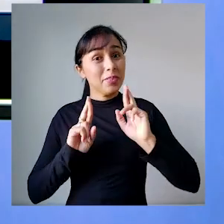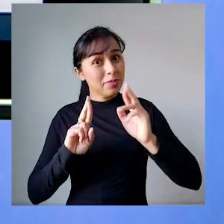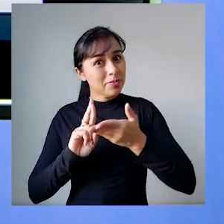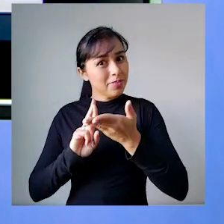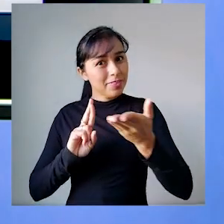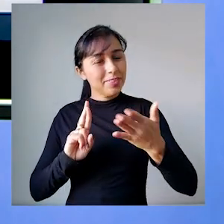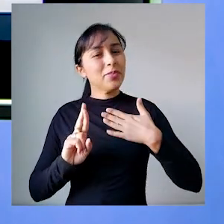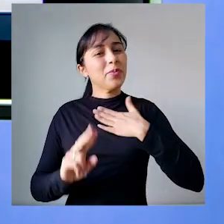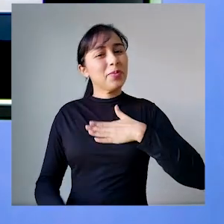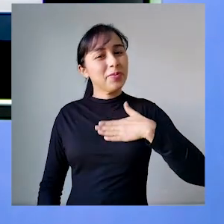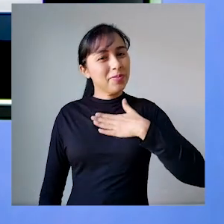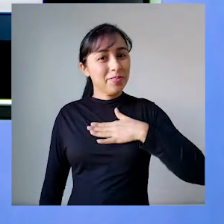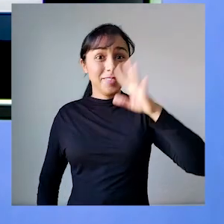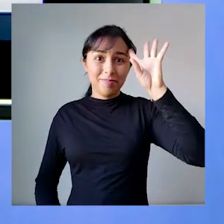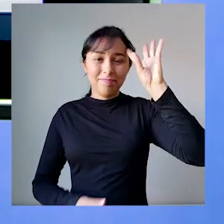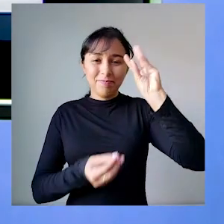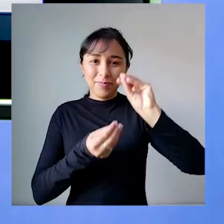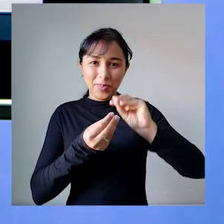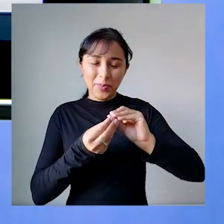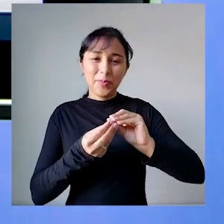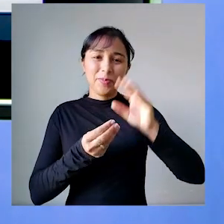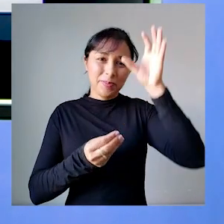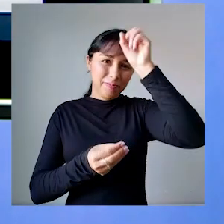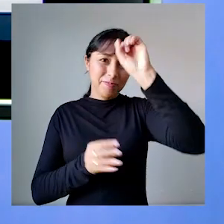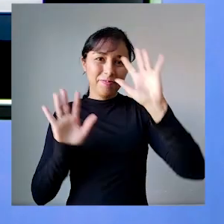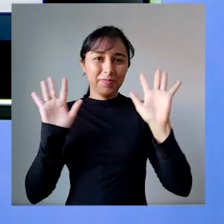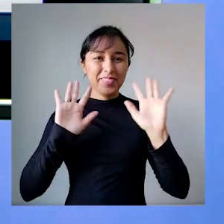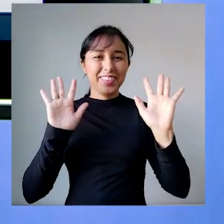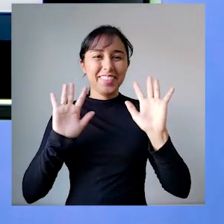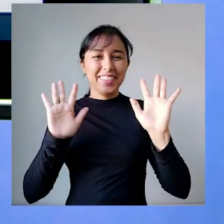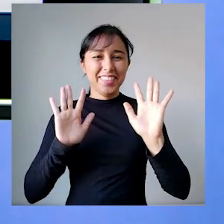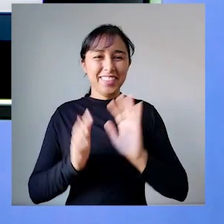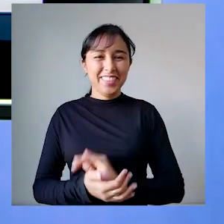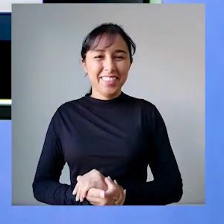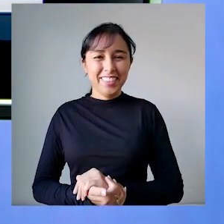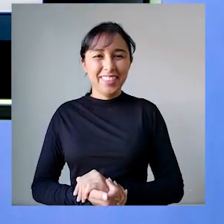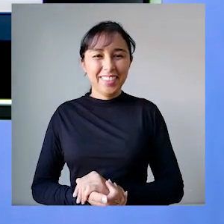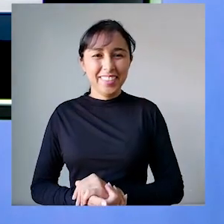aí, pessoal. Espero que vocês tenham gostado, aprendido bastante e até a próxima.